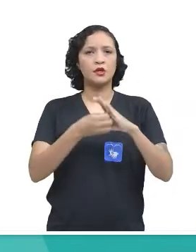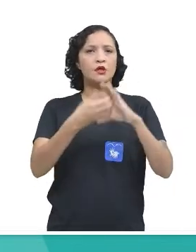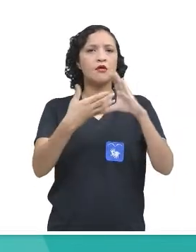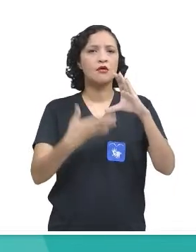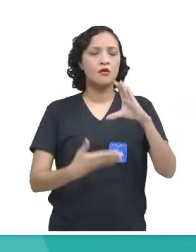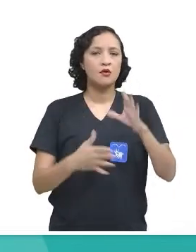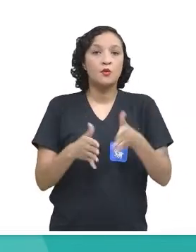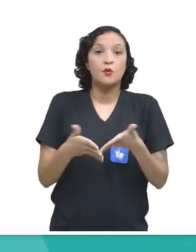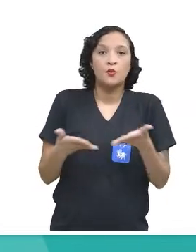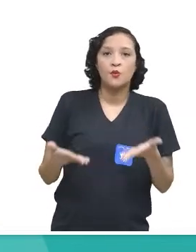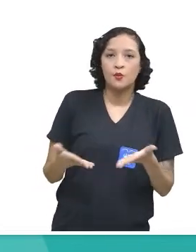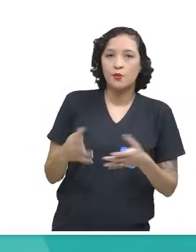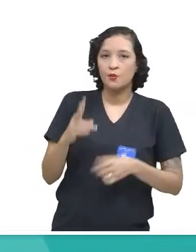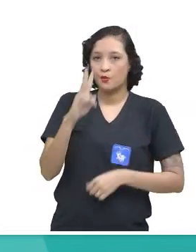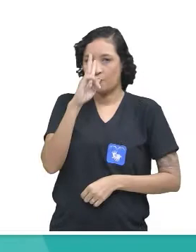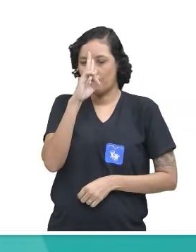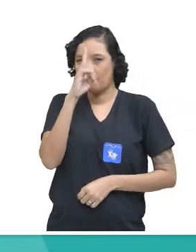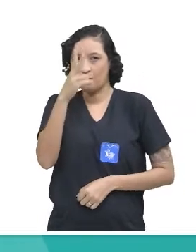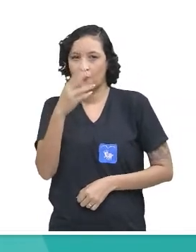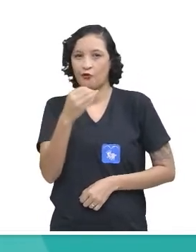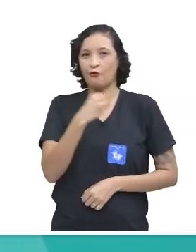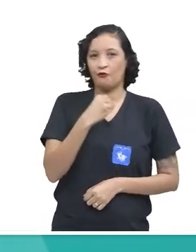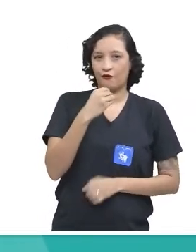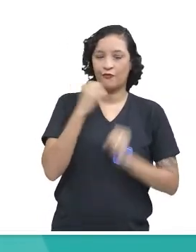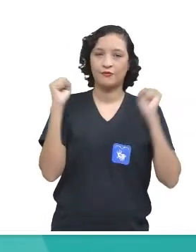de intensidade do exercício.